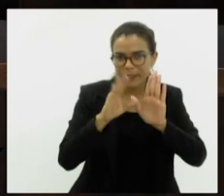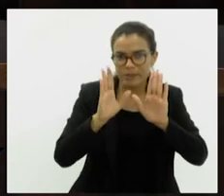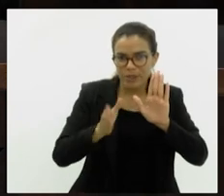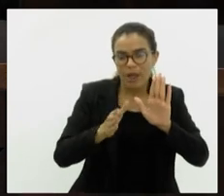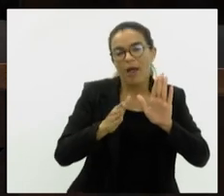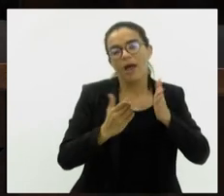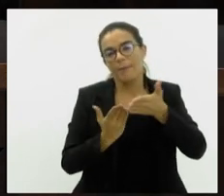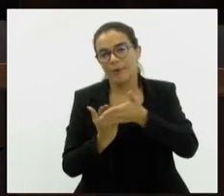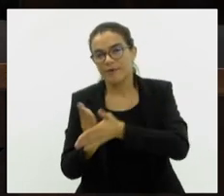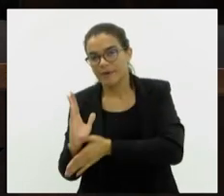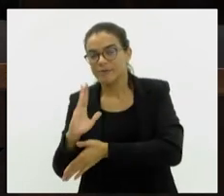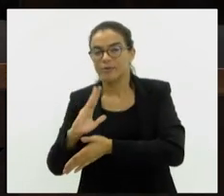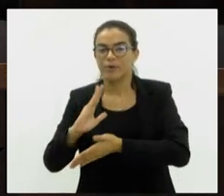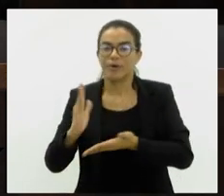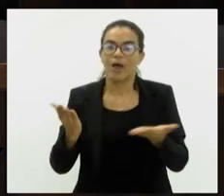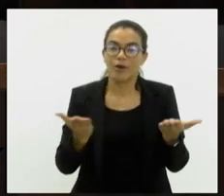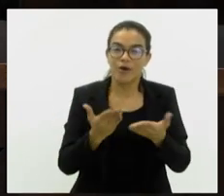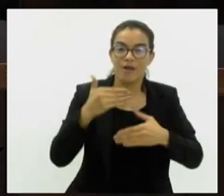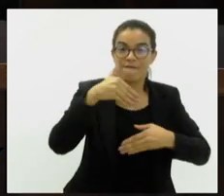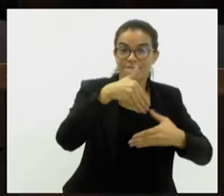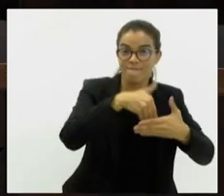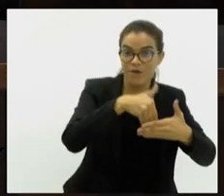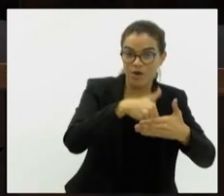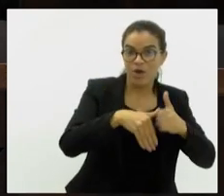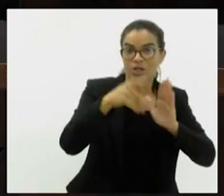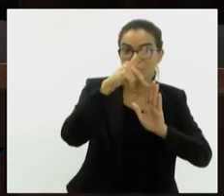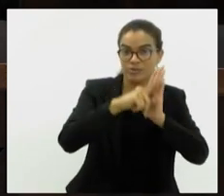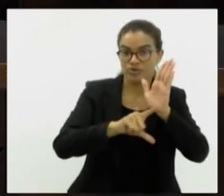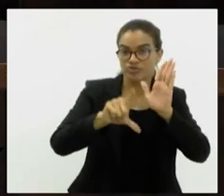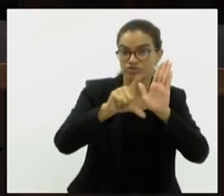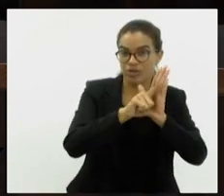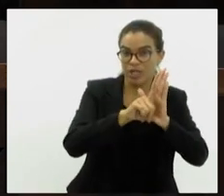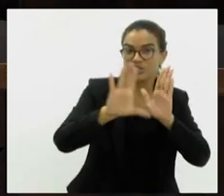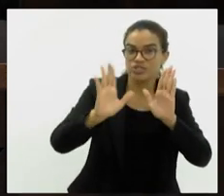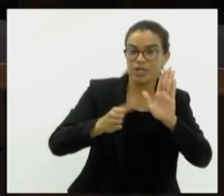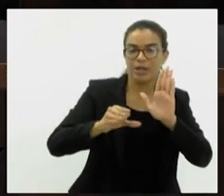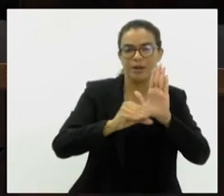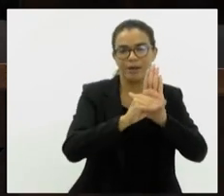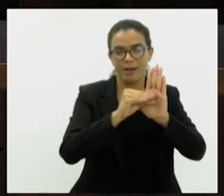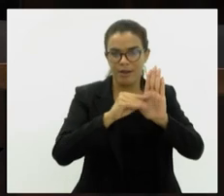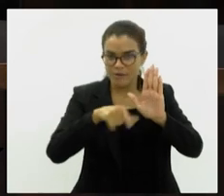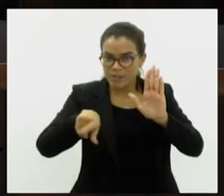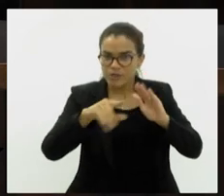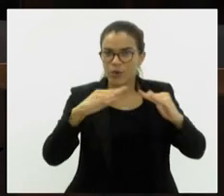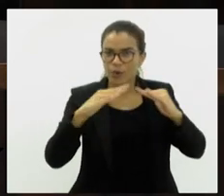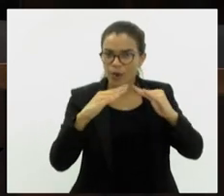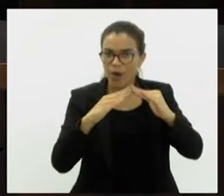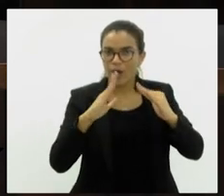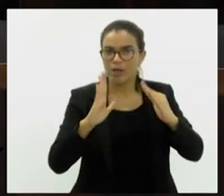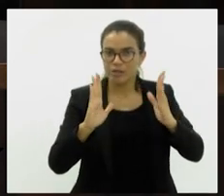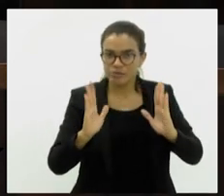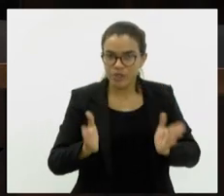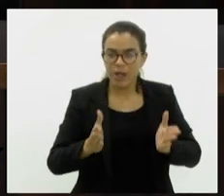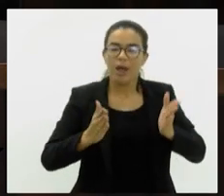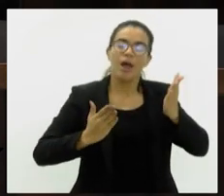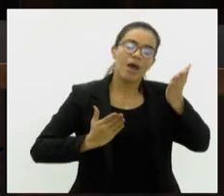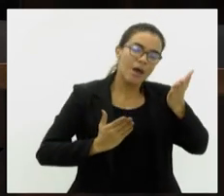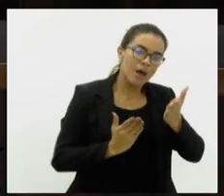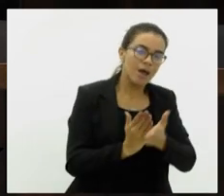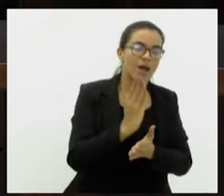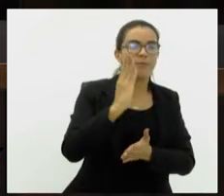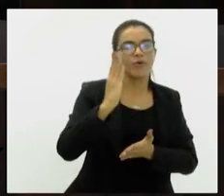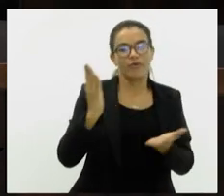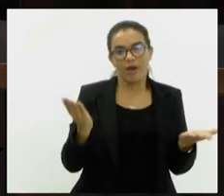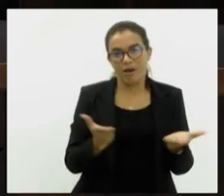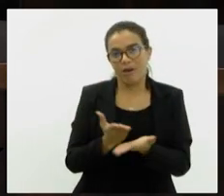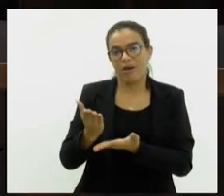estão. Aprovado. Em votação, o projeto assim emendado. Os senhores que aprovam, permaneçam como estão.